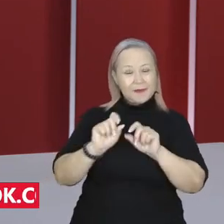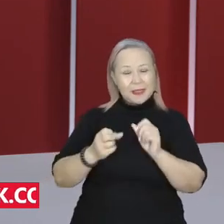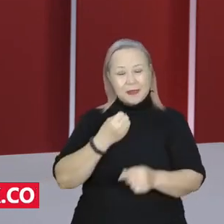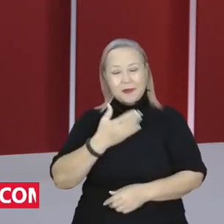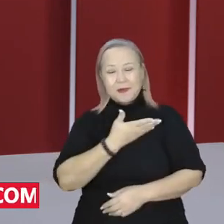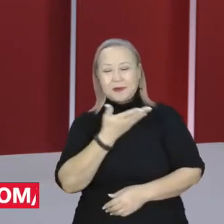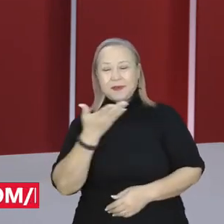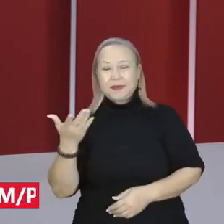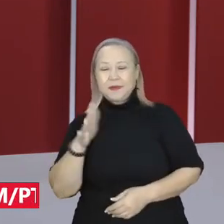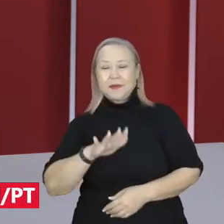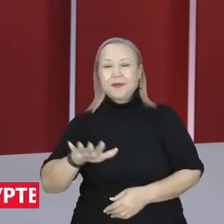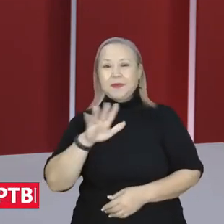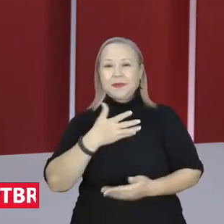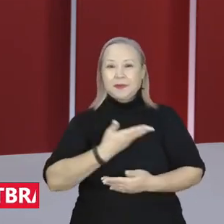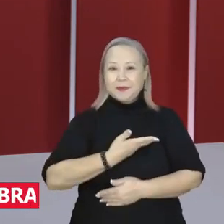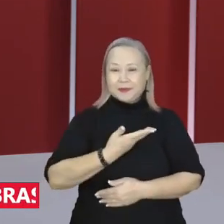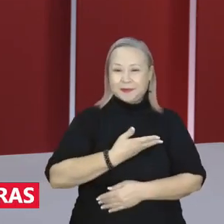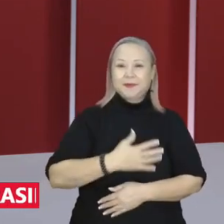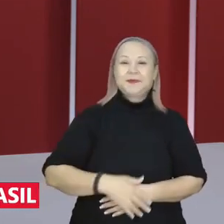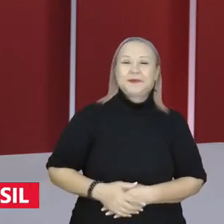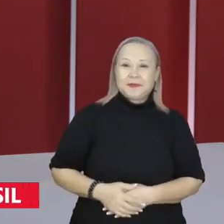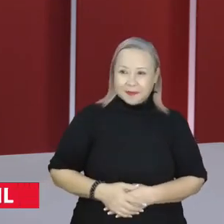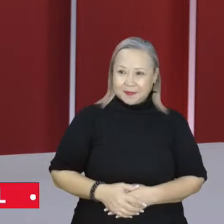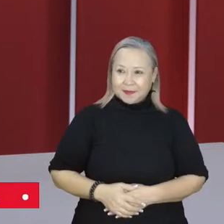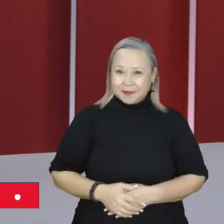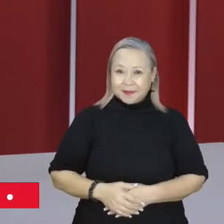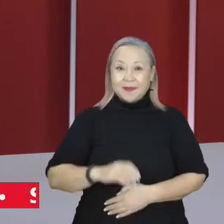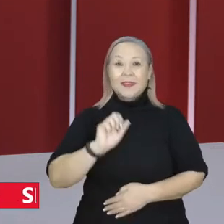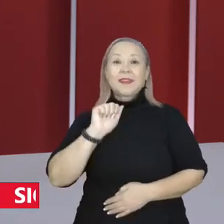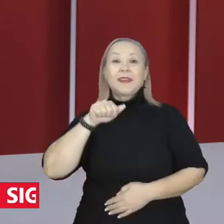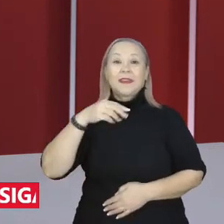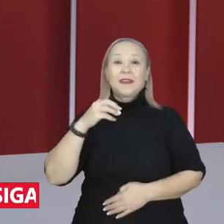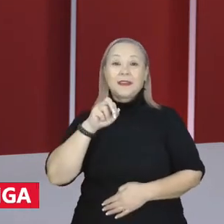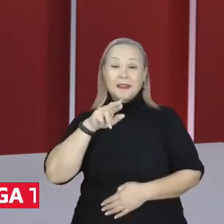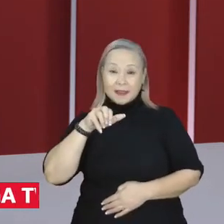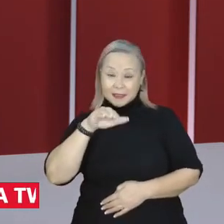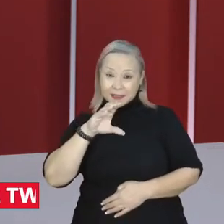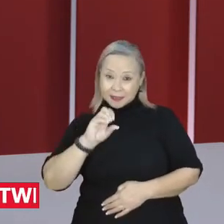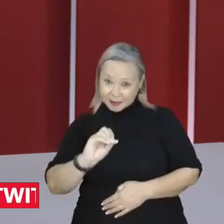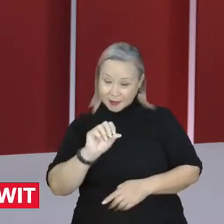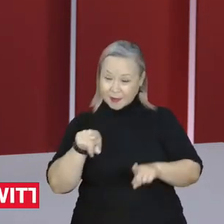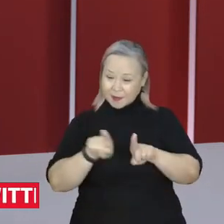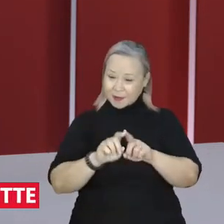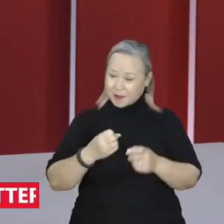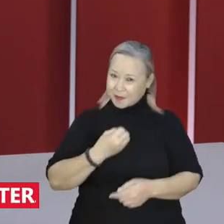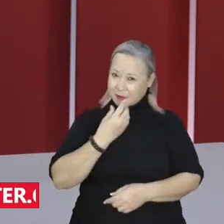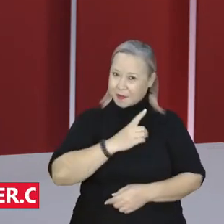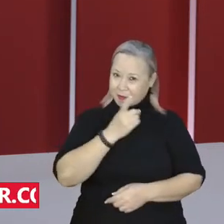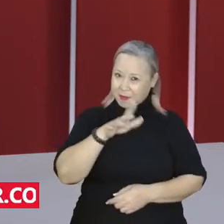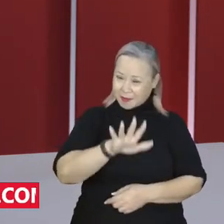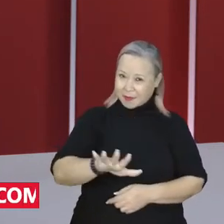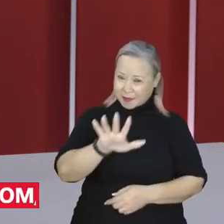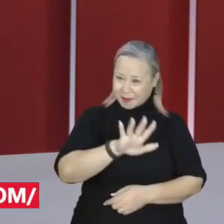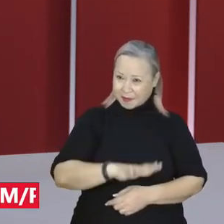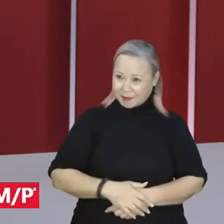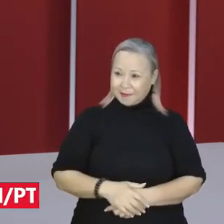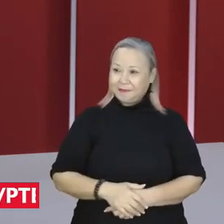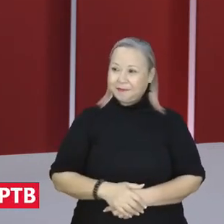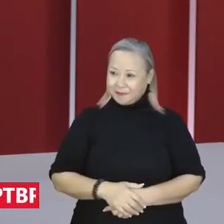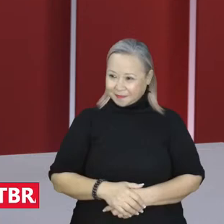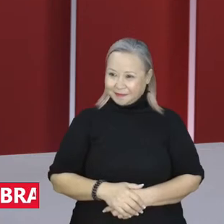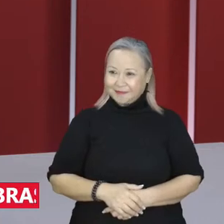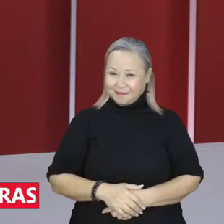aqui para todos os companheiros Antônio ostoneide também dando bom dia aqui olha